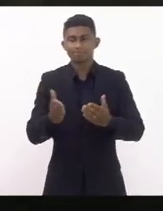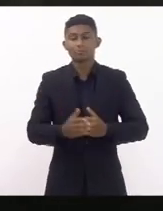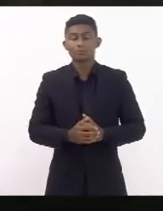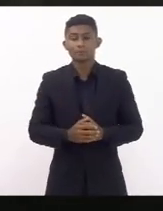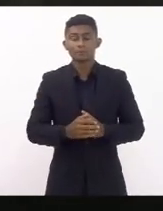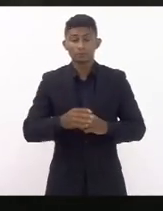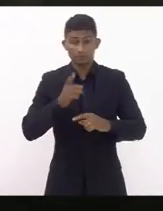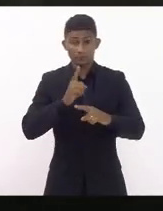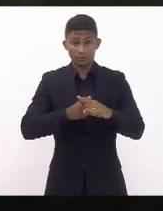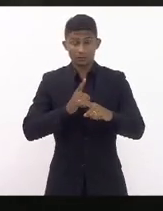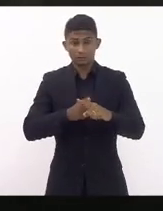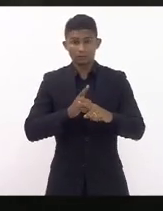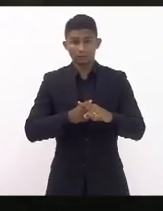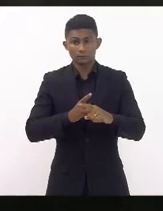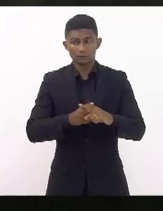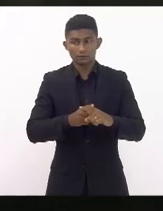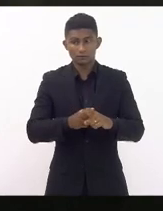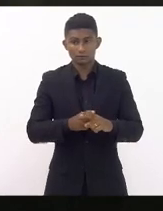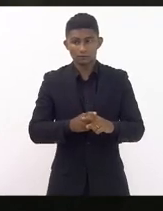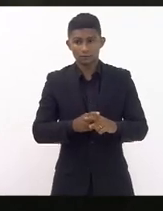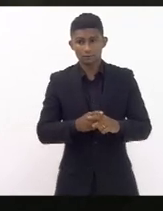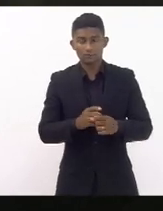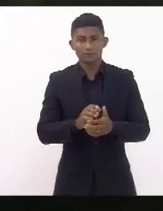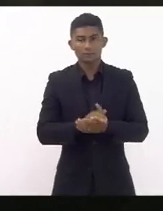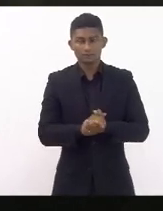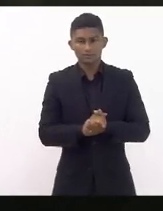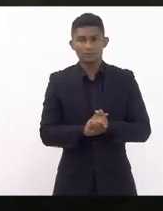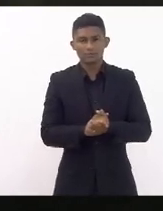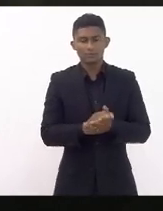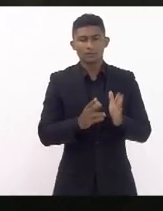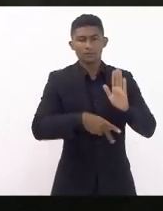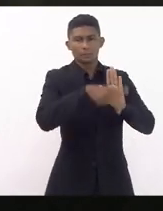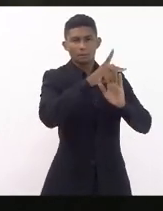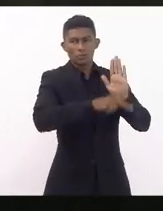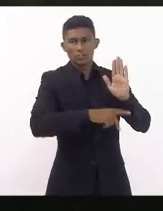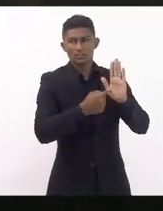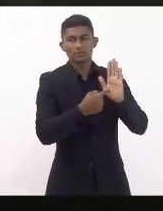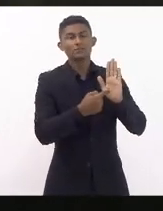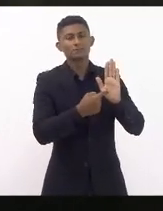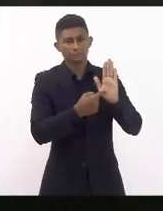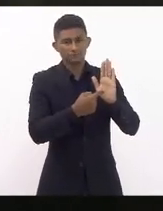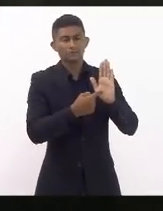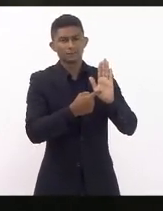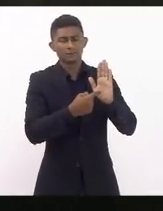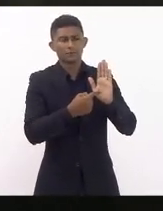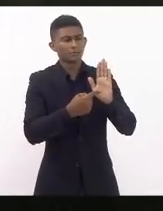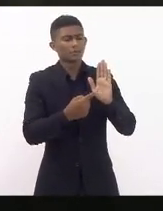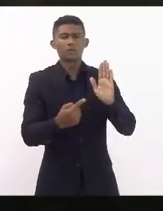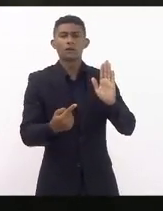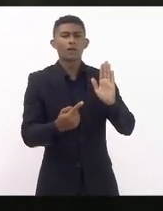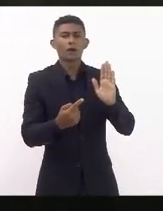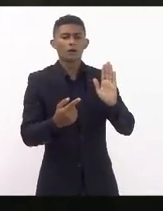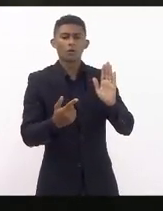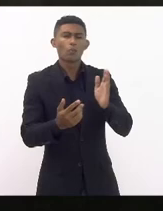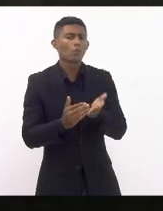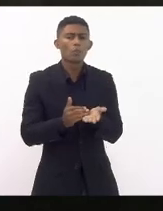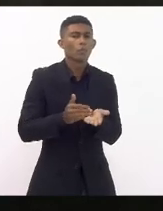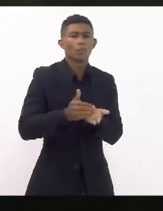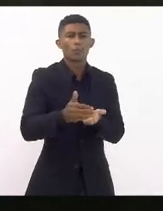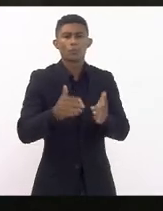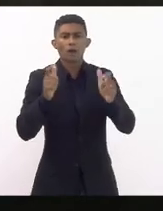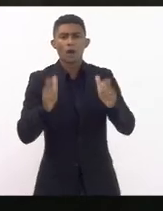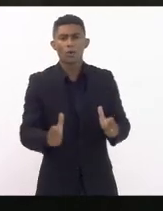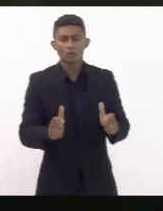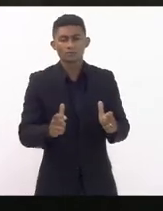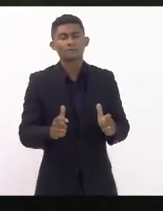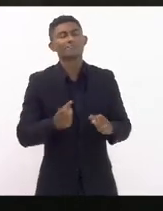porque esse projeto realmente deve ter vindo, né, de um